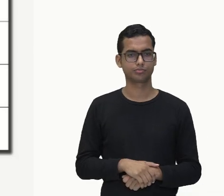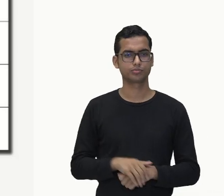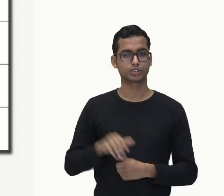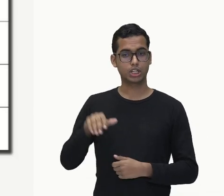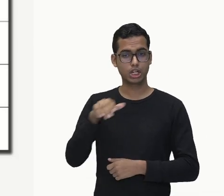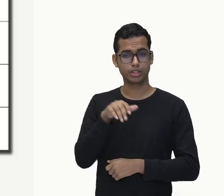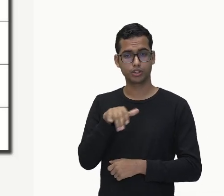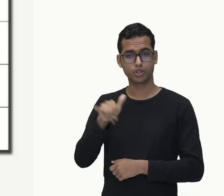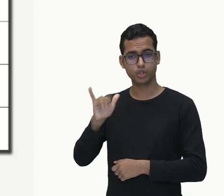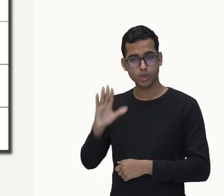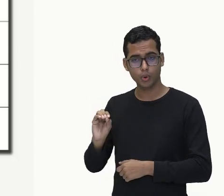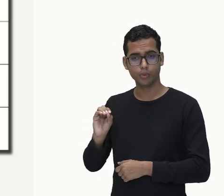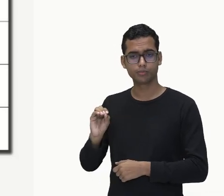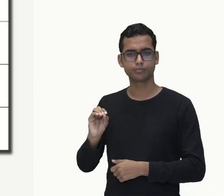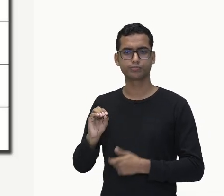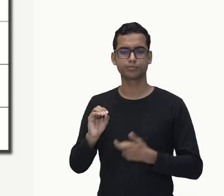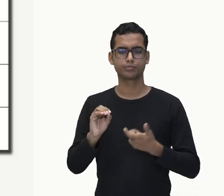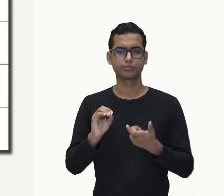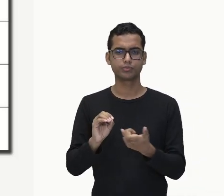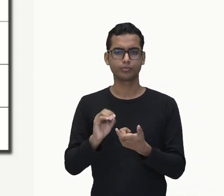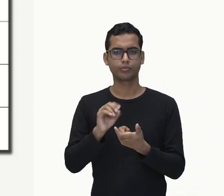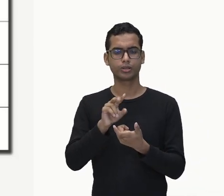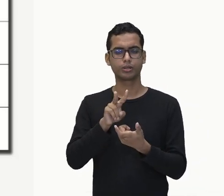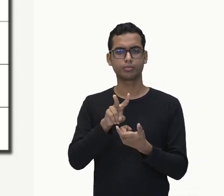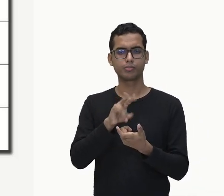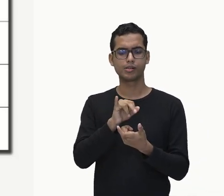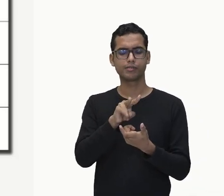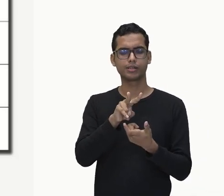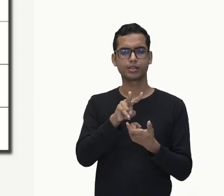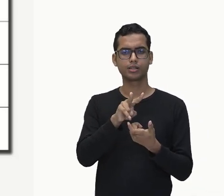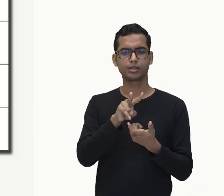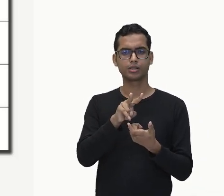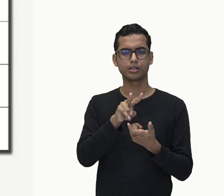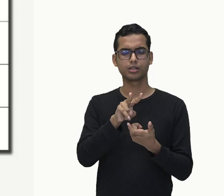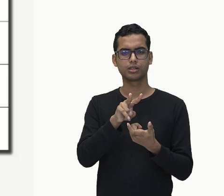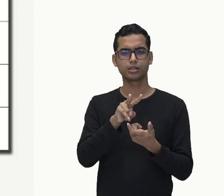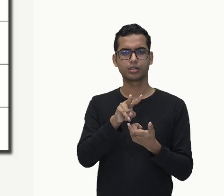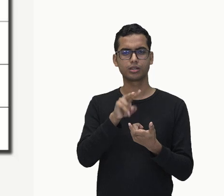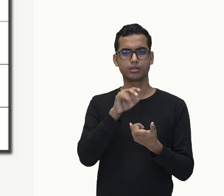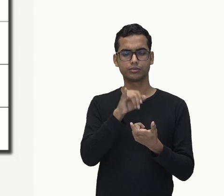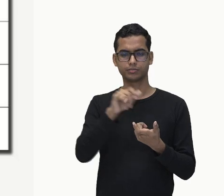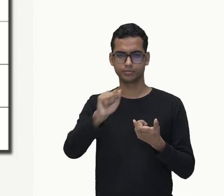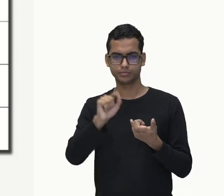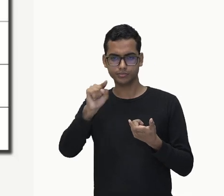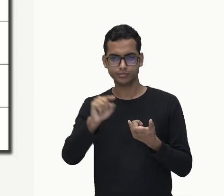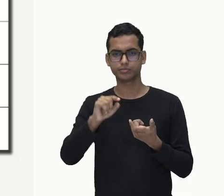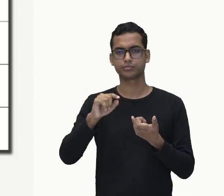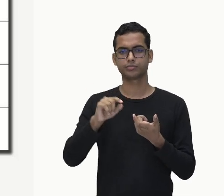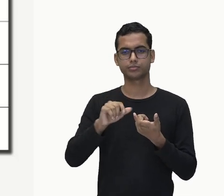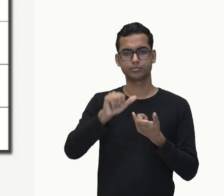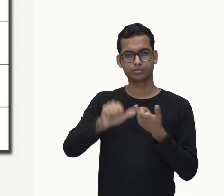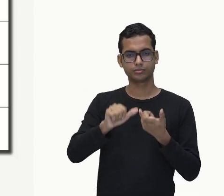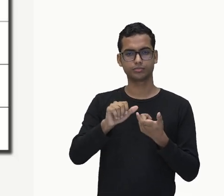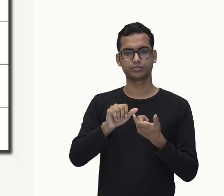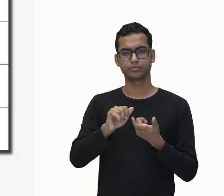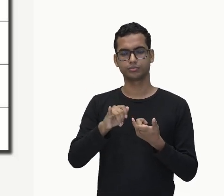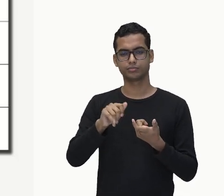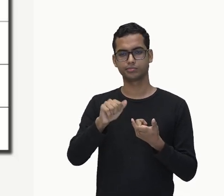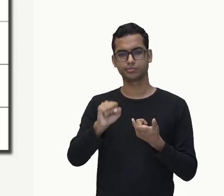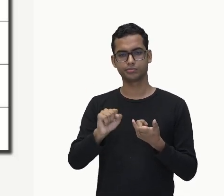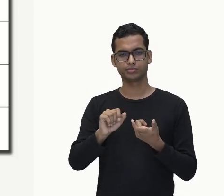Eu vivia en aquella casa. Tu vivías, él vivía,